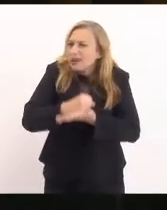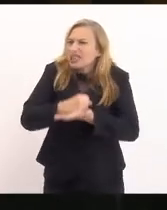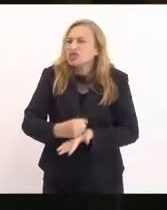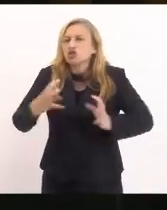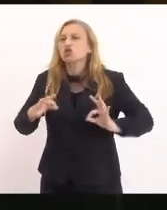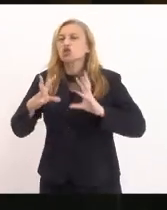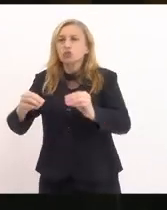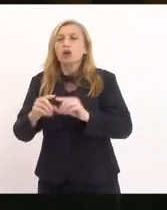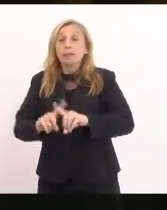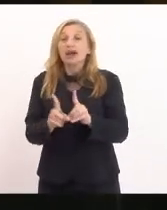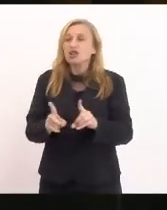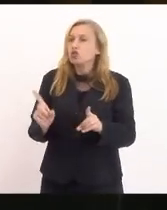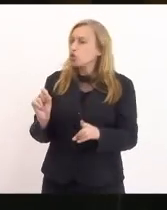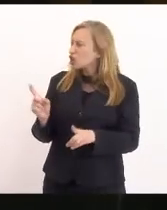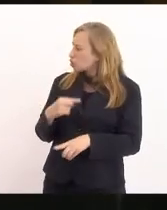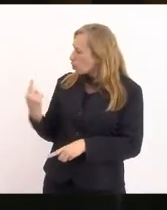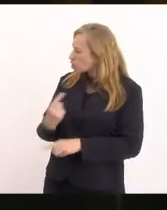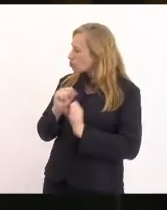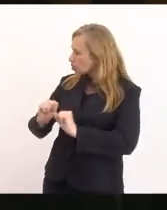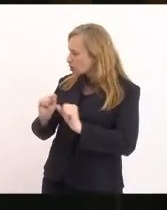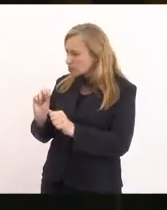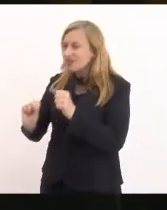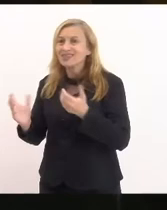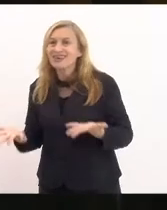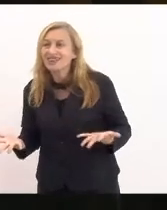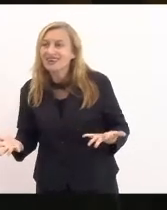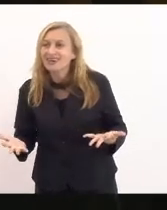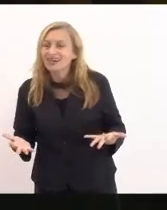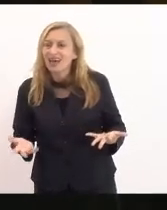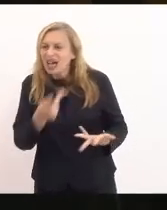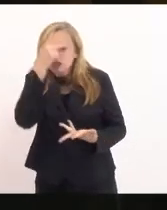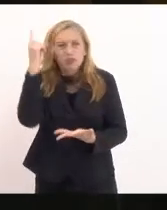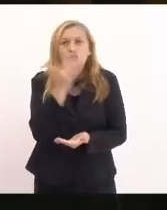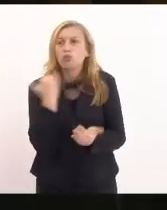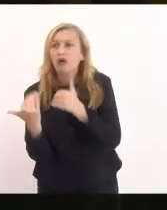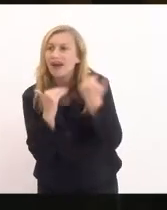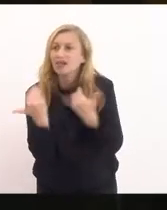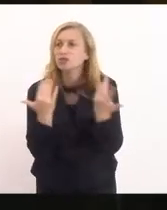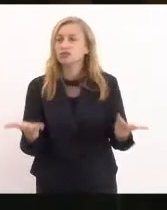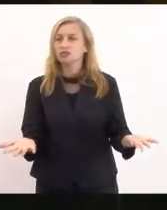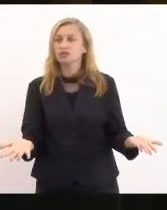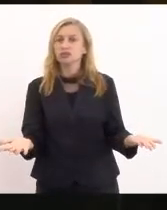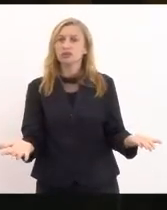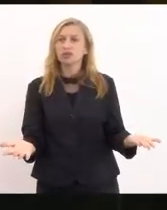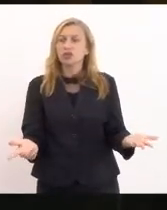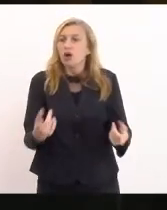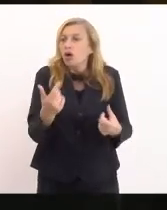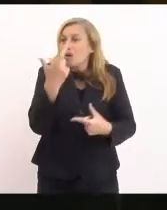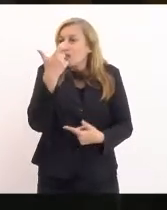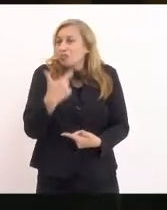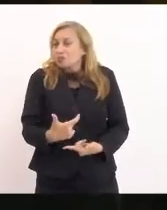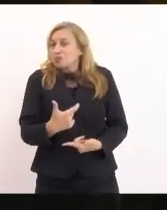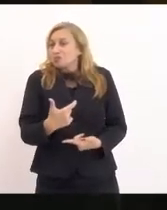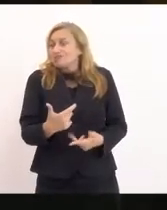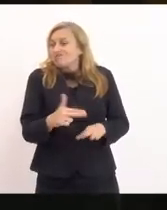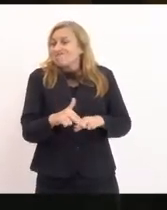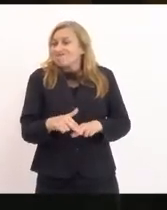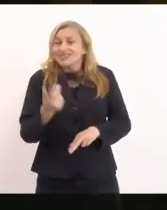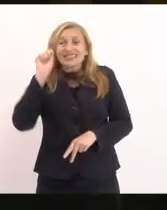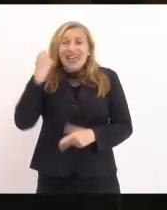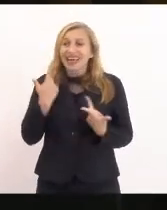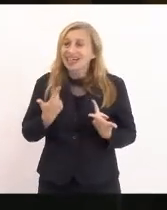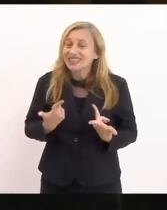isso. Mas o que nós, agentes públicos, podemos fazer? As pessoas estão morrendo por aí, por serem negras, e por serem negras, por